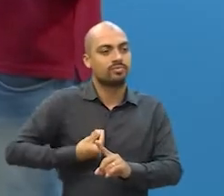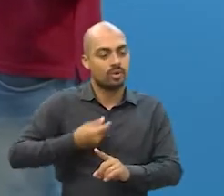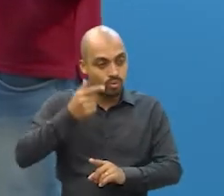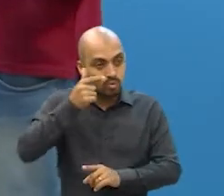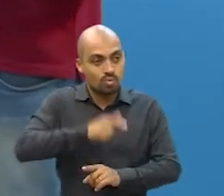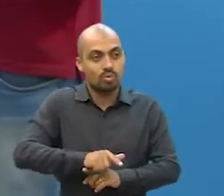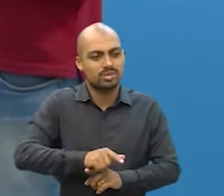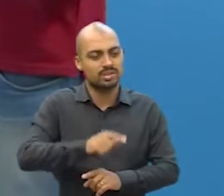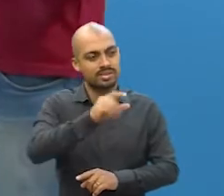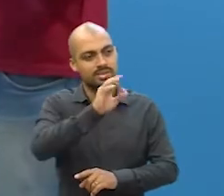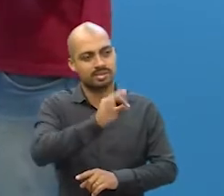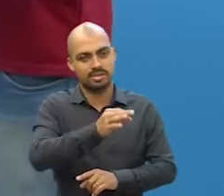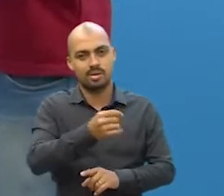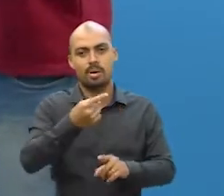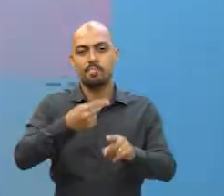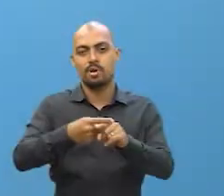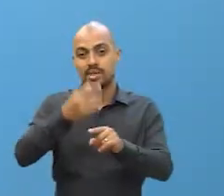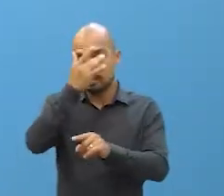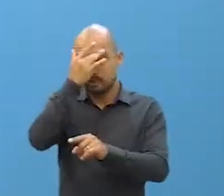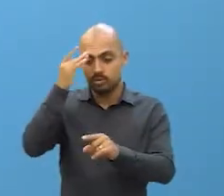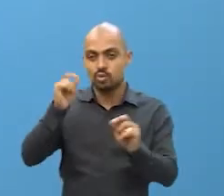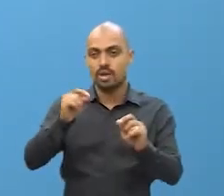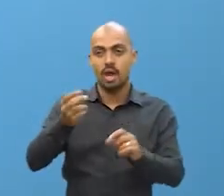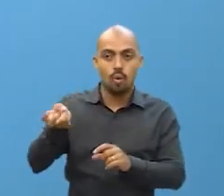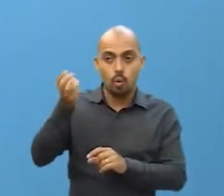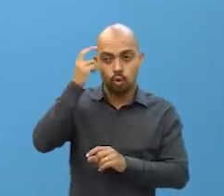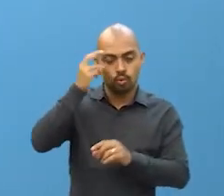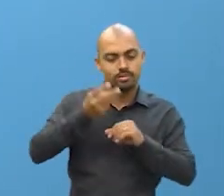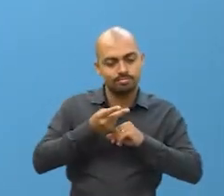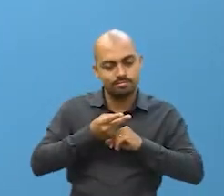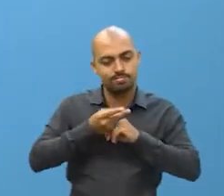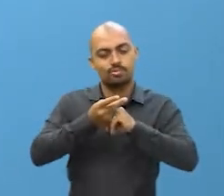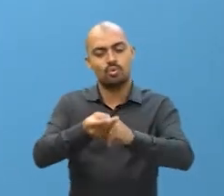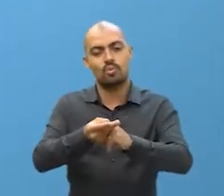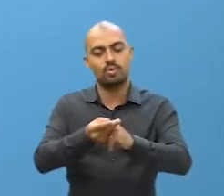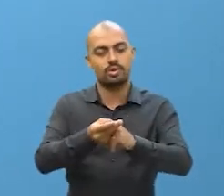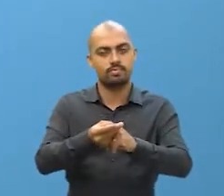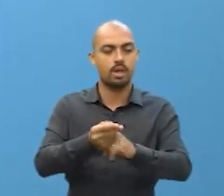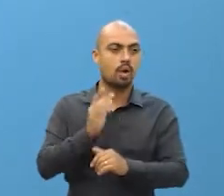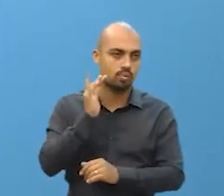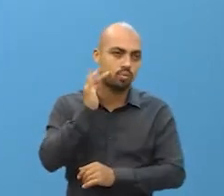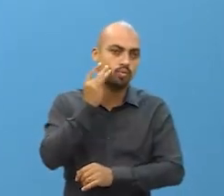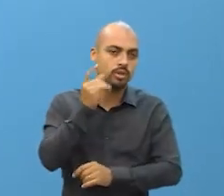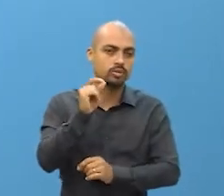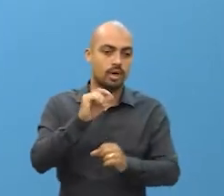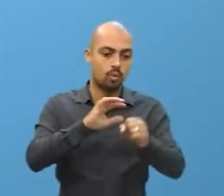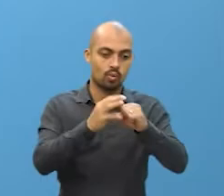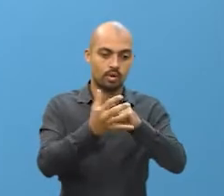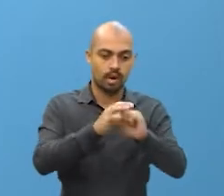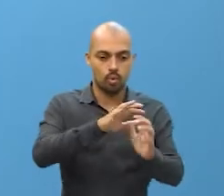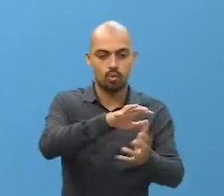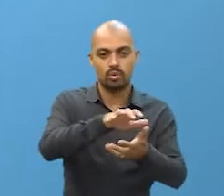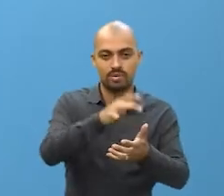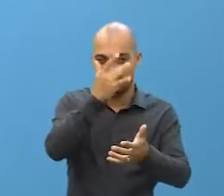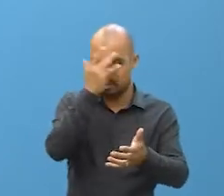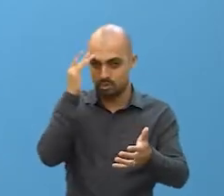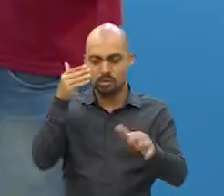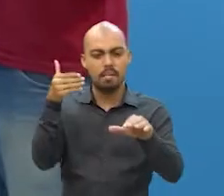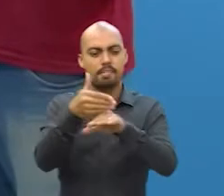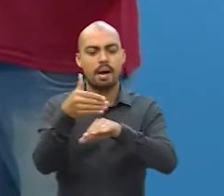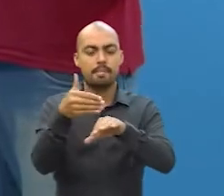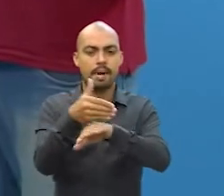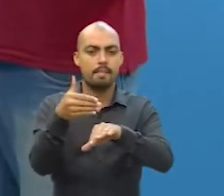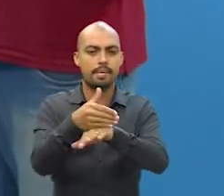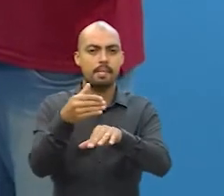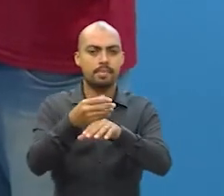bastante êxito, até porque muita gente procura cultura, procura arte. Imagina que Durante a pandemia, aliás, muita gente